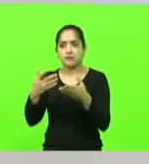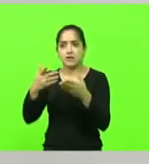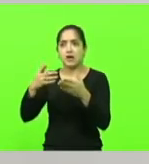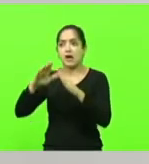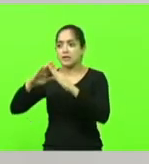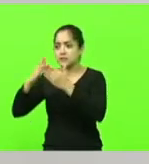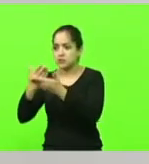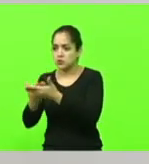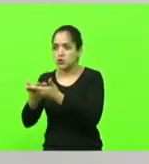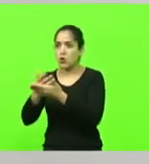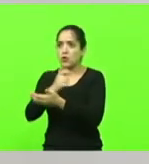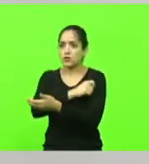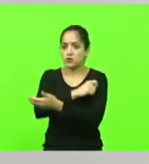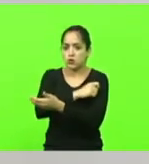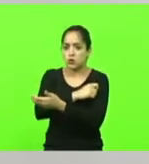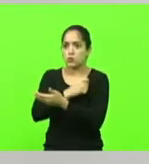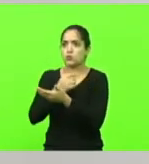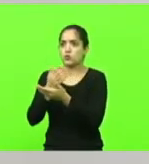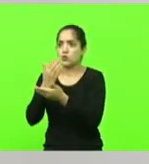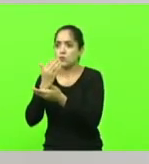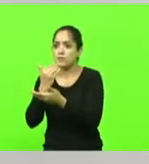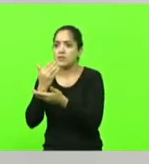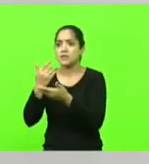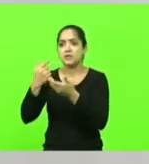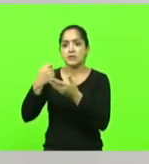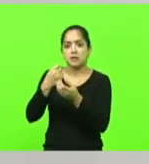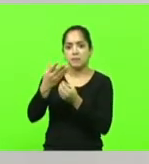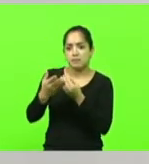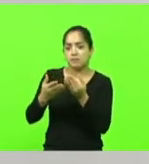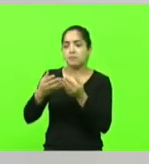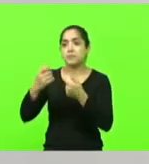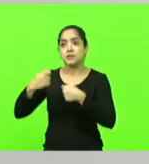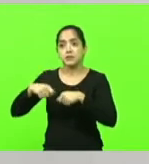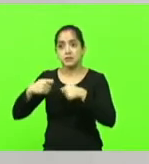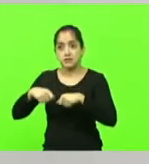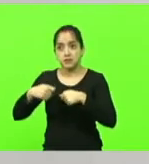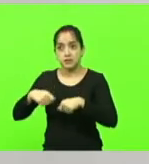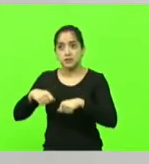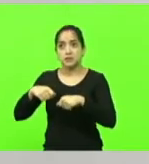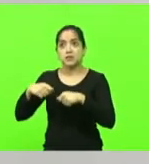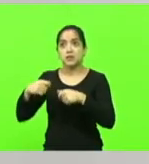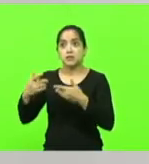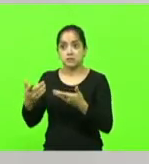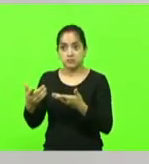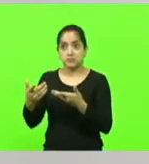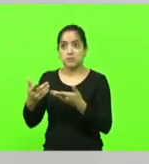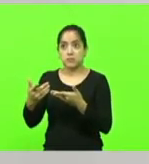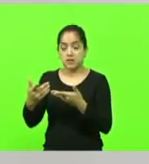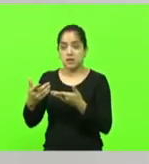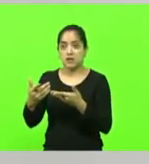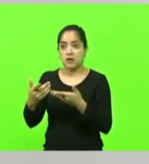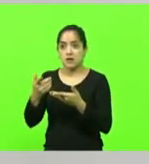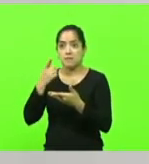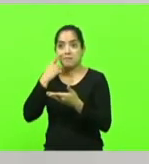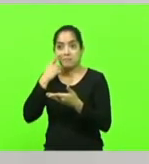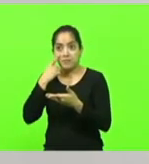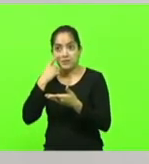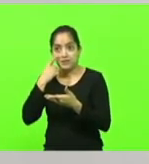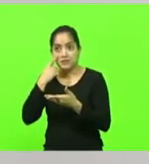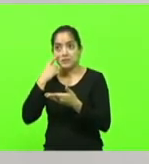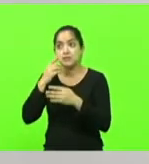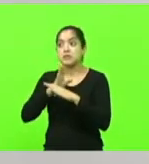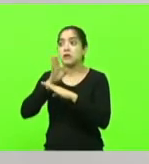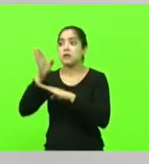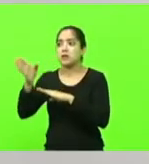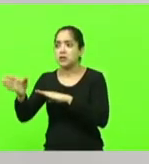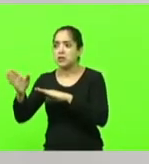os alunos comendo, jantando, almoçando, quando a gente ter que voltar a buscar criança a 100 quilômetros de distância para